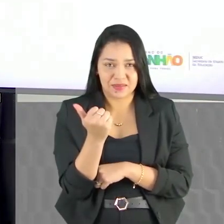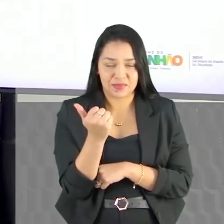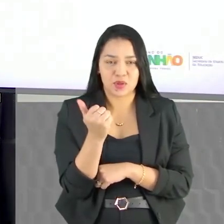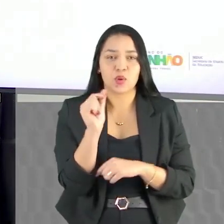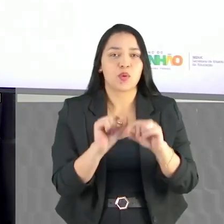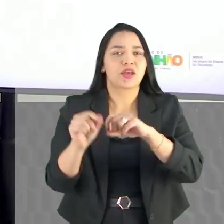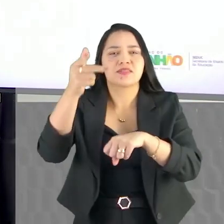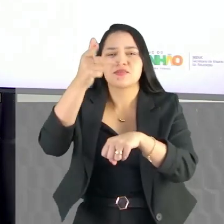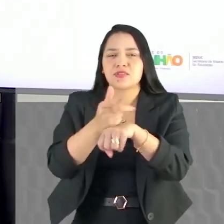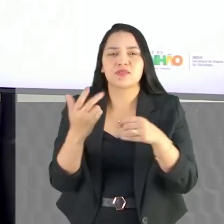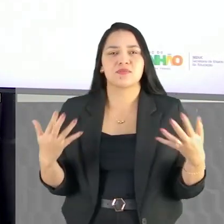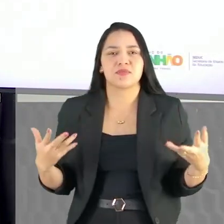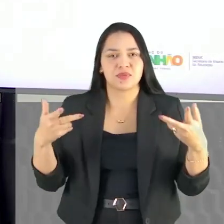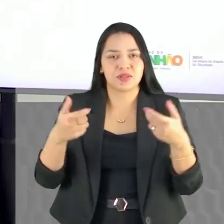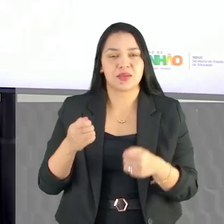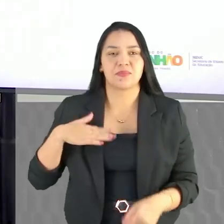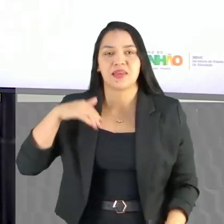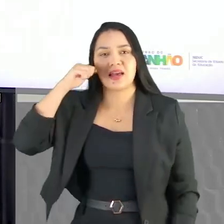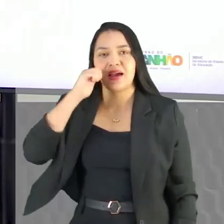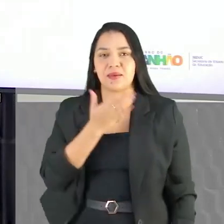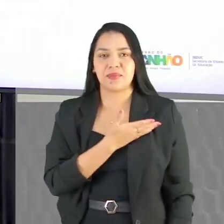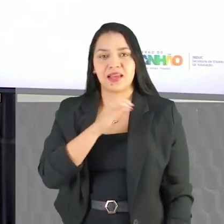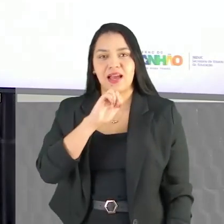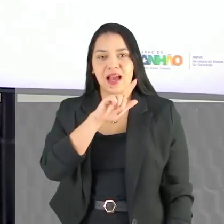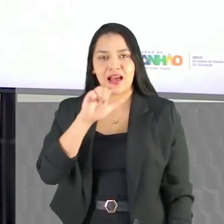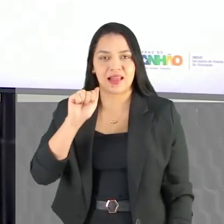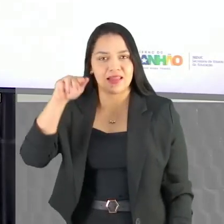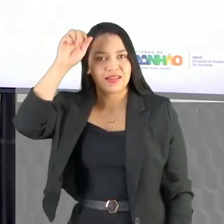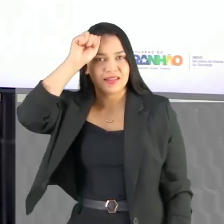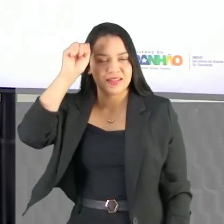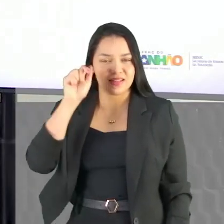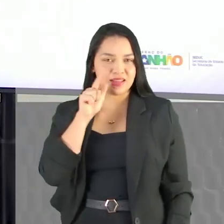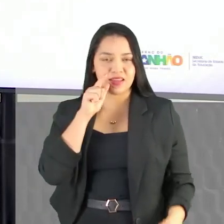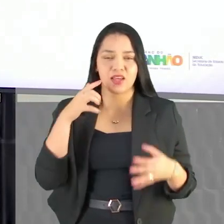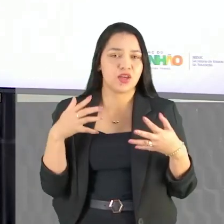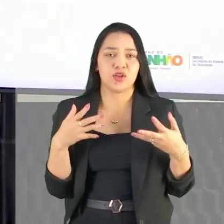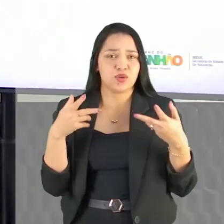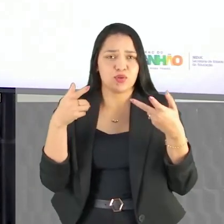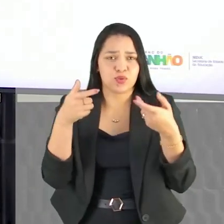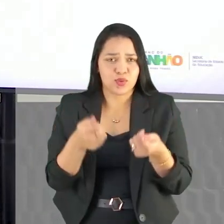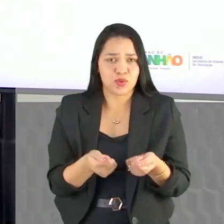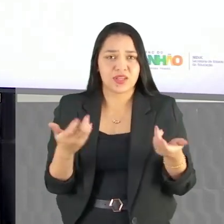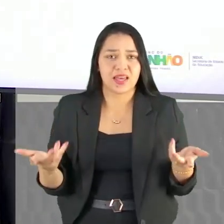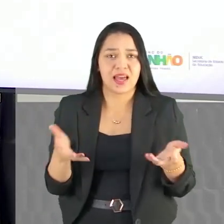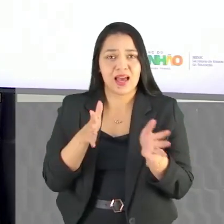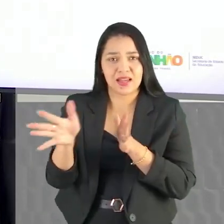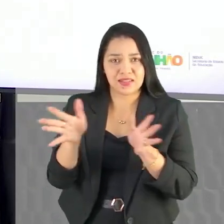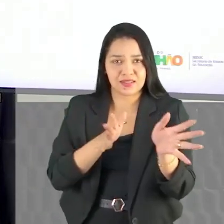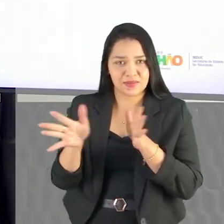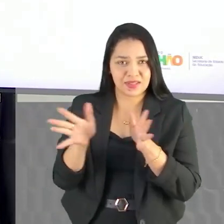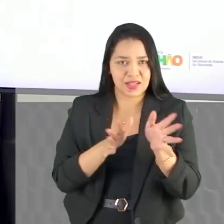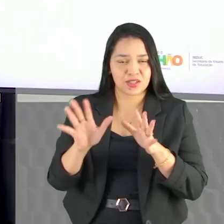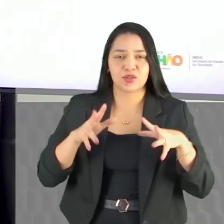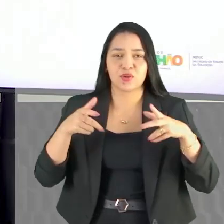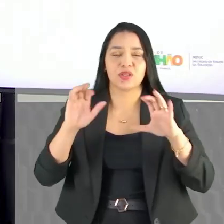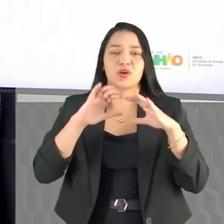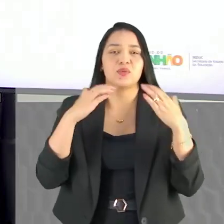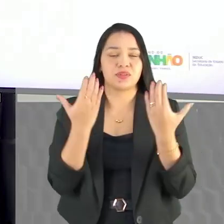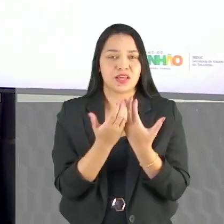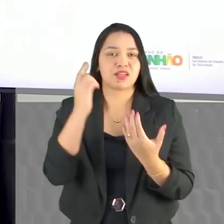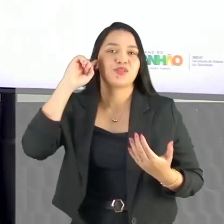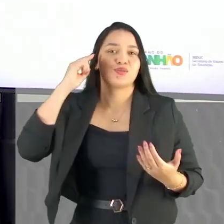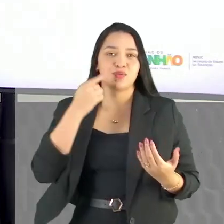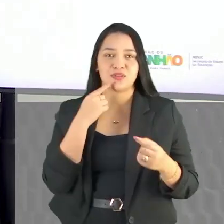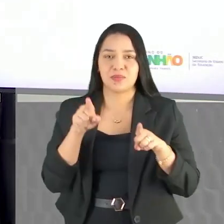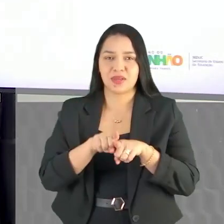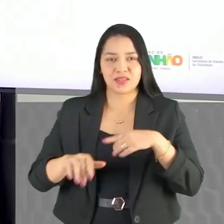dividindo esse vídeo maravilhoso comigo, minha grande amiga Alana, trazendo toda a acessibilidade para que a comunidade surda desenvolva